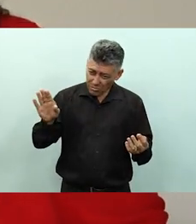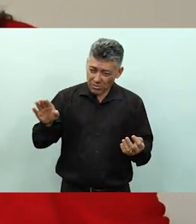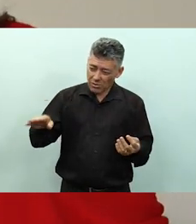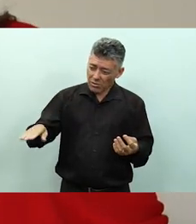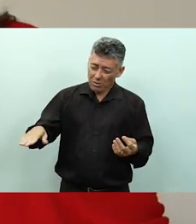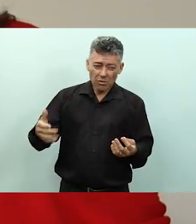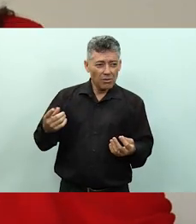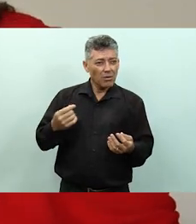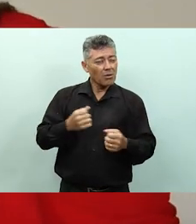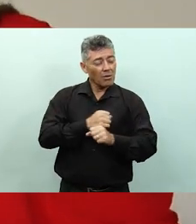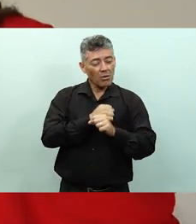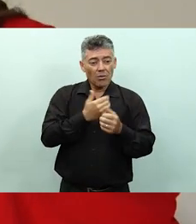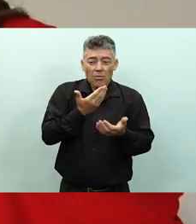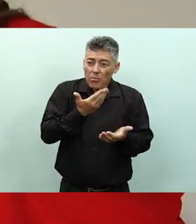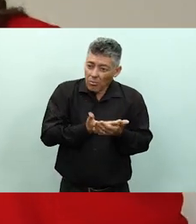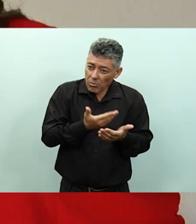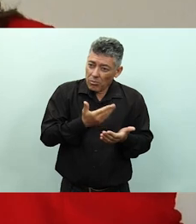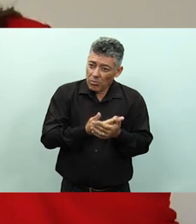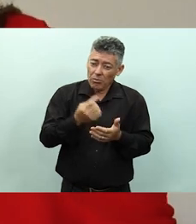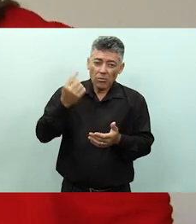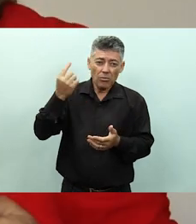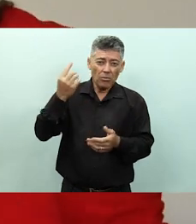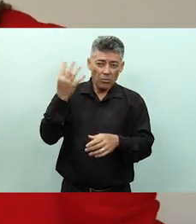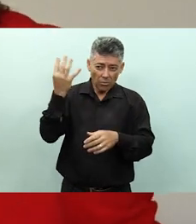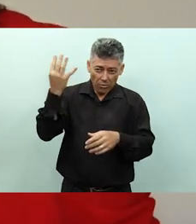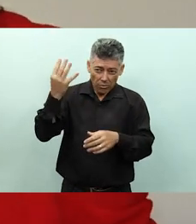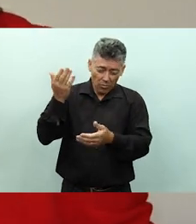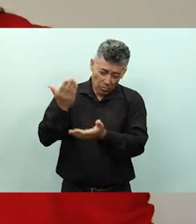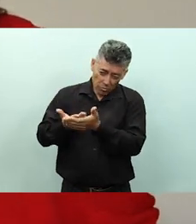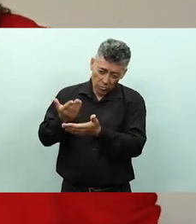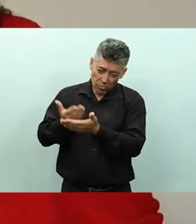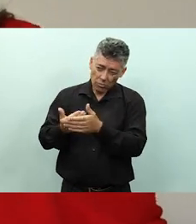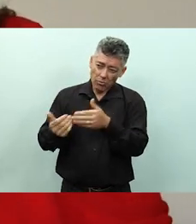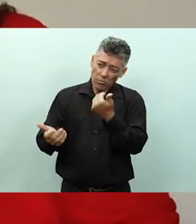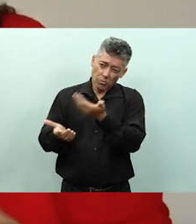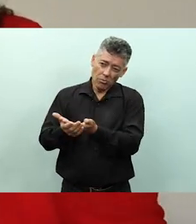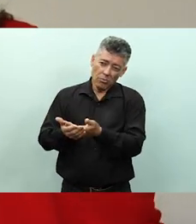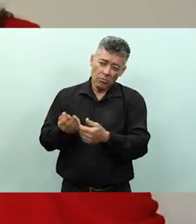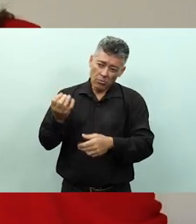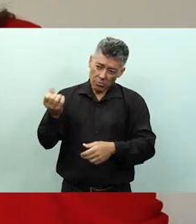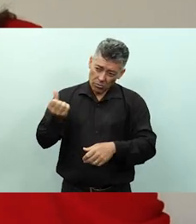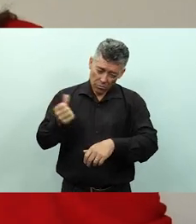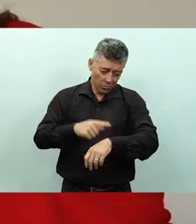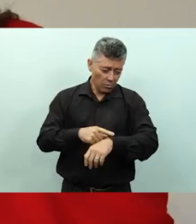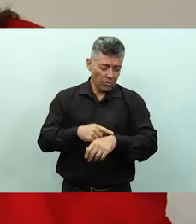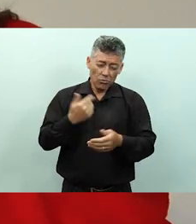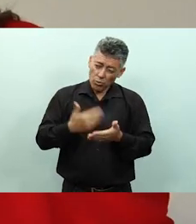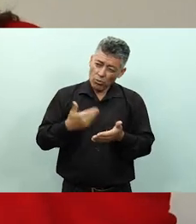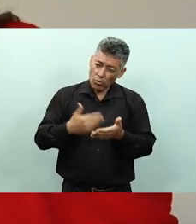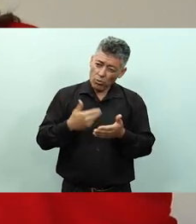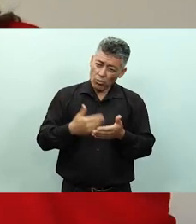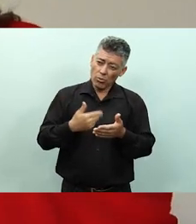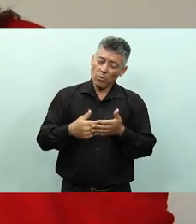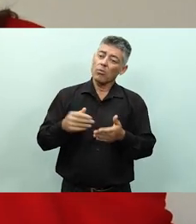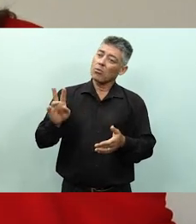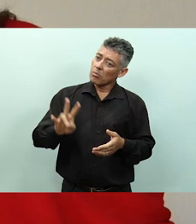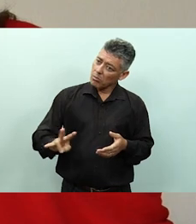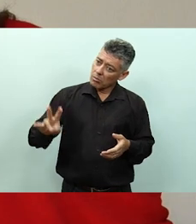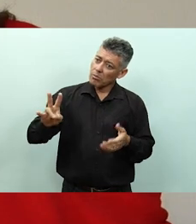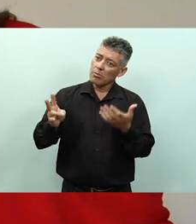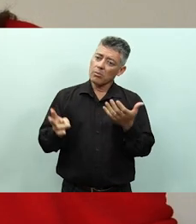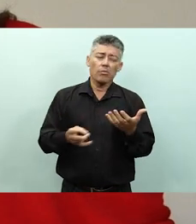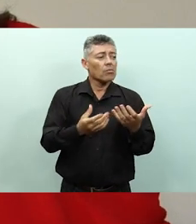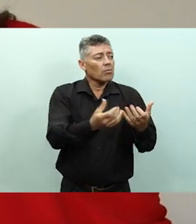banheiro das 4 da manhã até as 6 horas, estudando para fazer o supletivo e para fazer vestibular. E